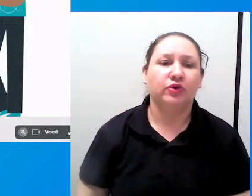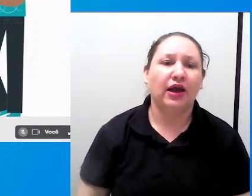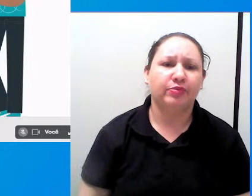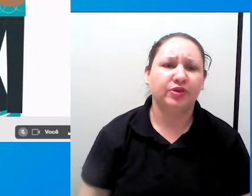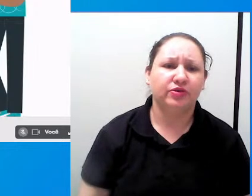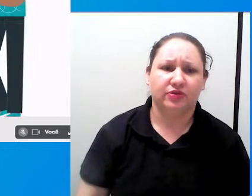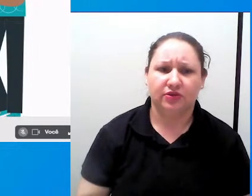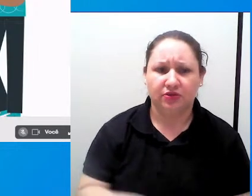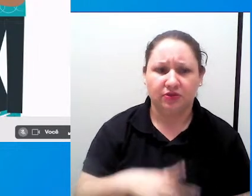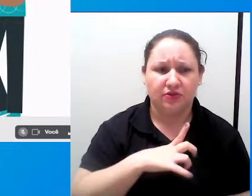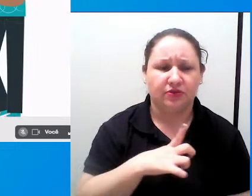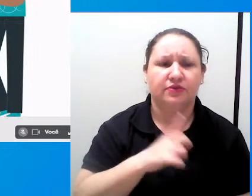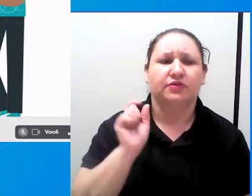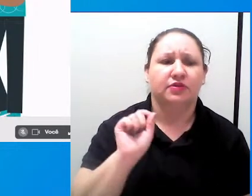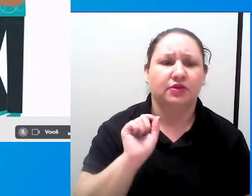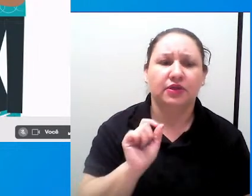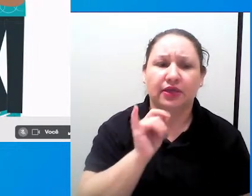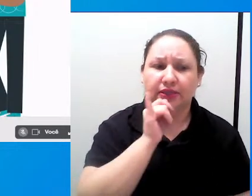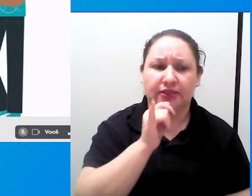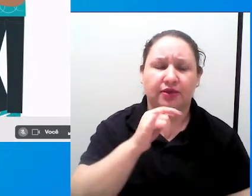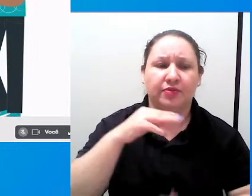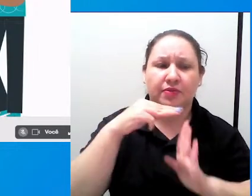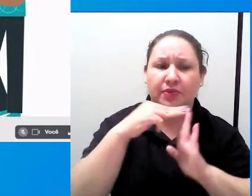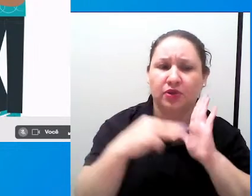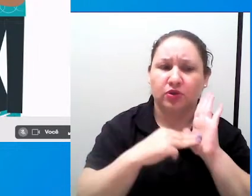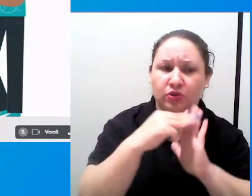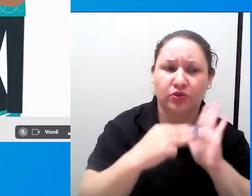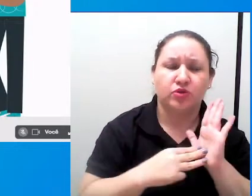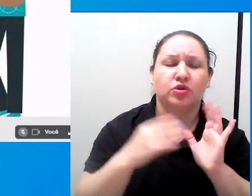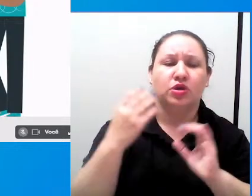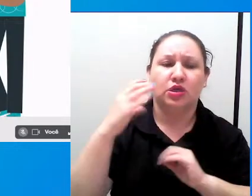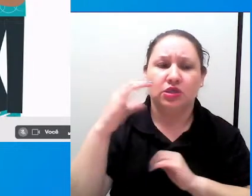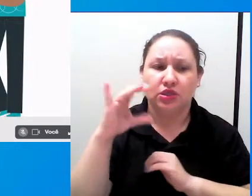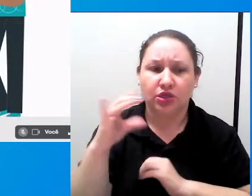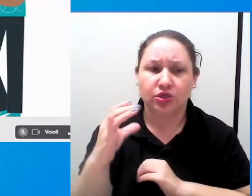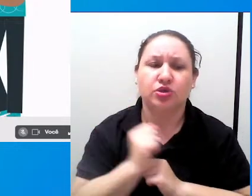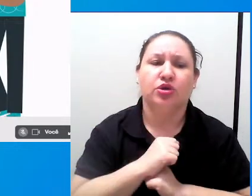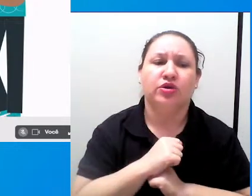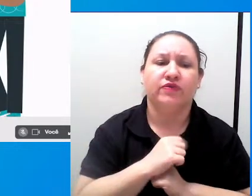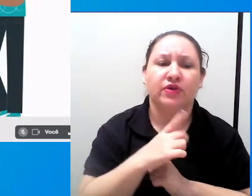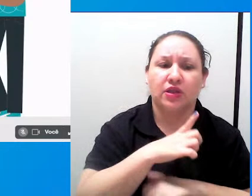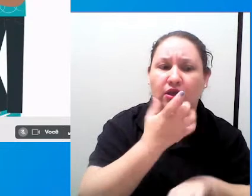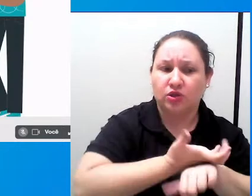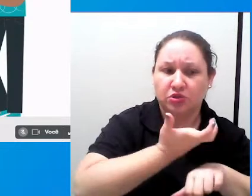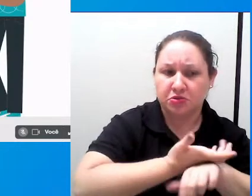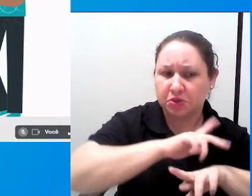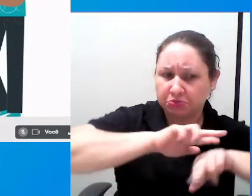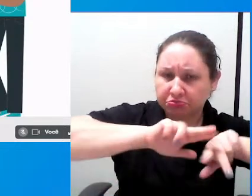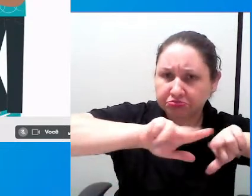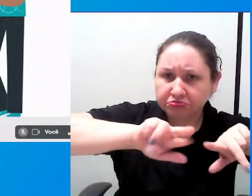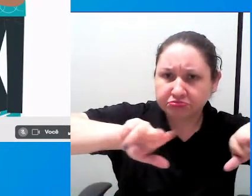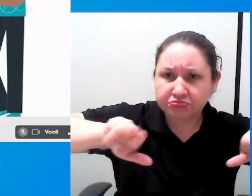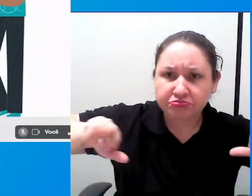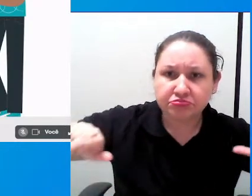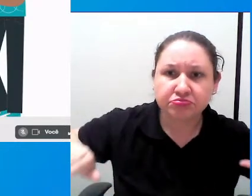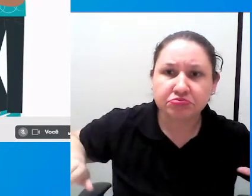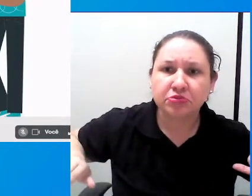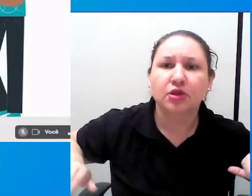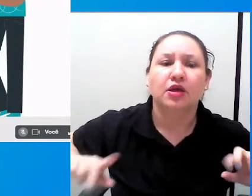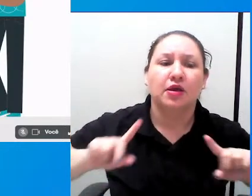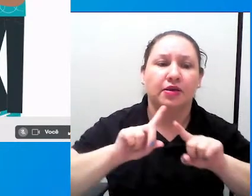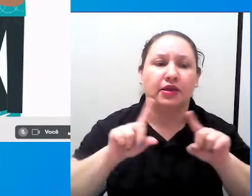metodologia científica, programação orientada a objetos, e também, por exemplo, atividade de extensão